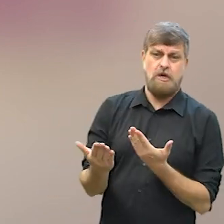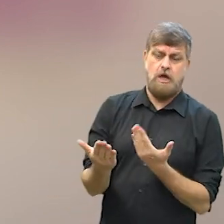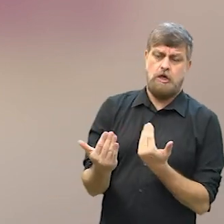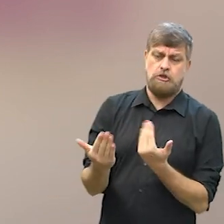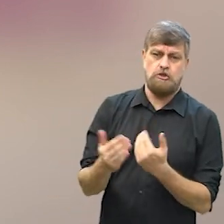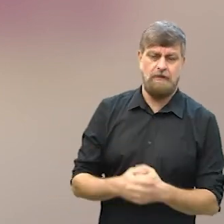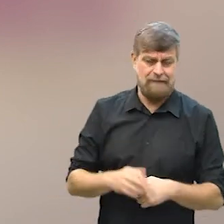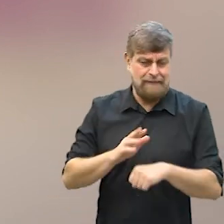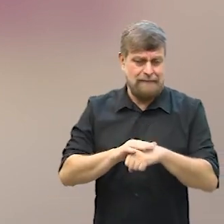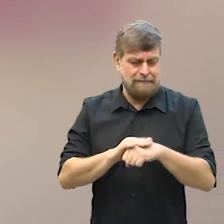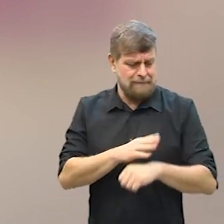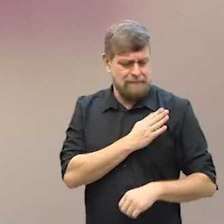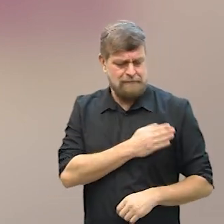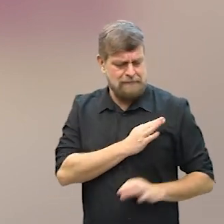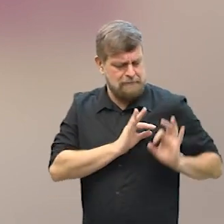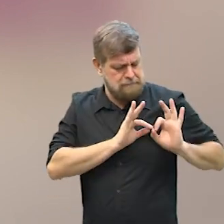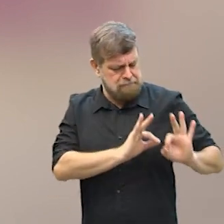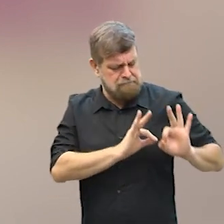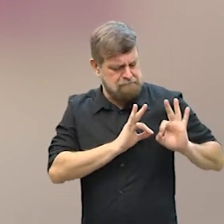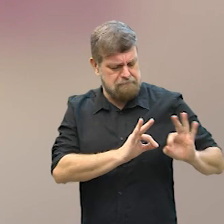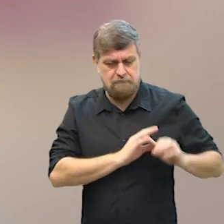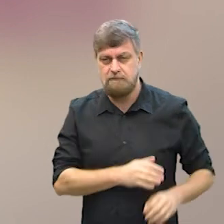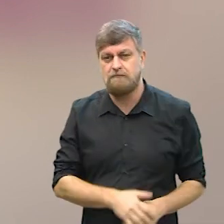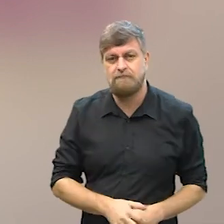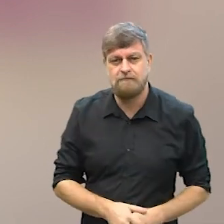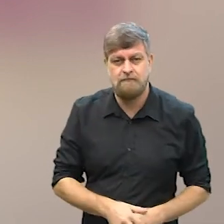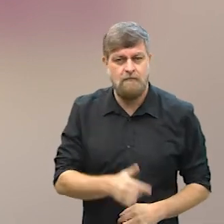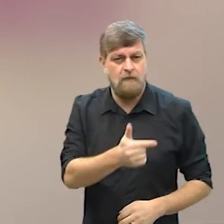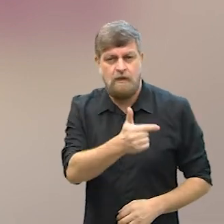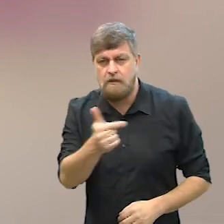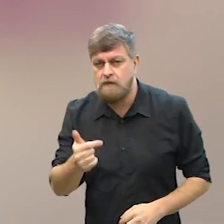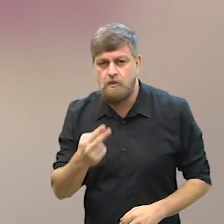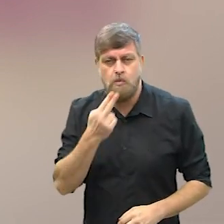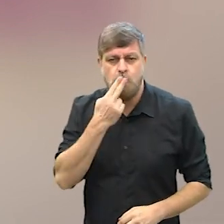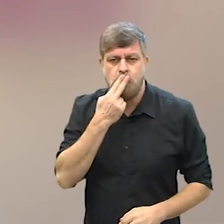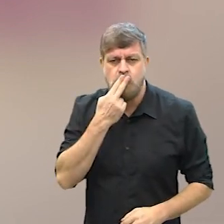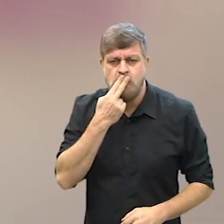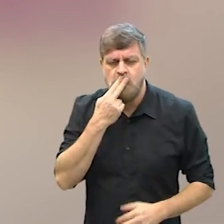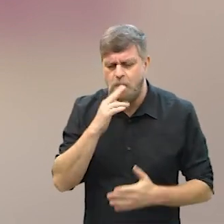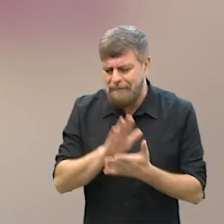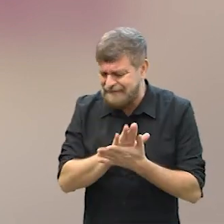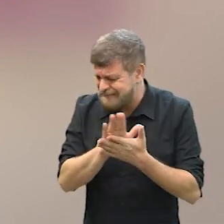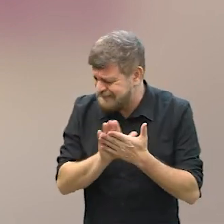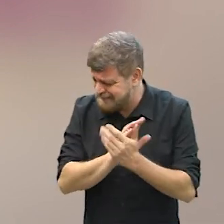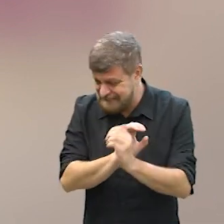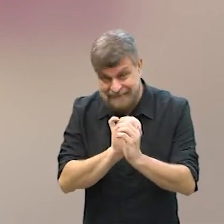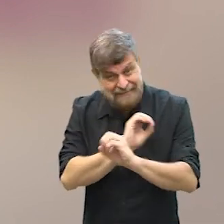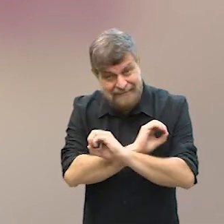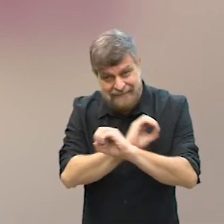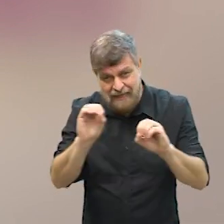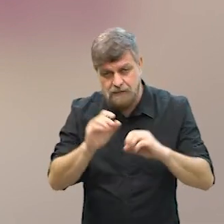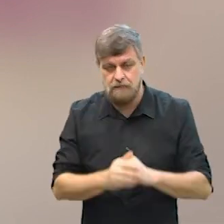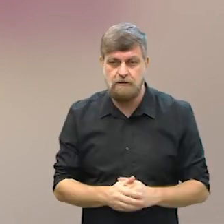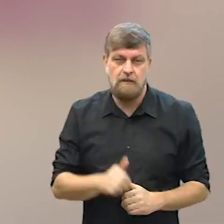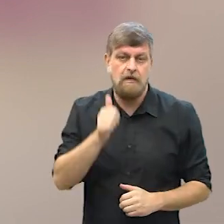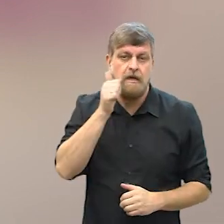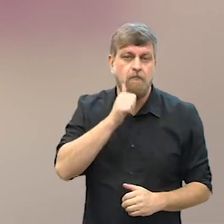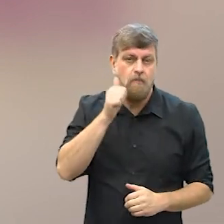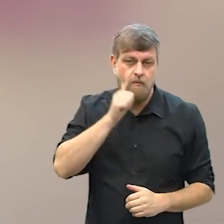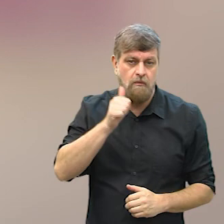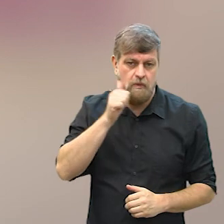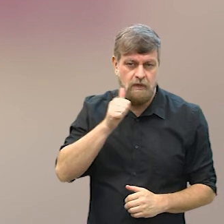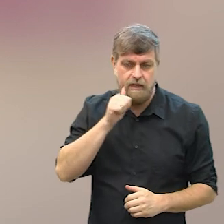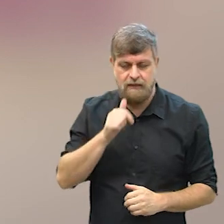jovem, não tem doença cardíaca alguma, não tem a questão do hábito de fumar, é uma